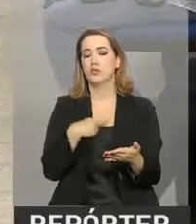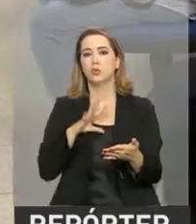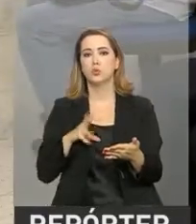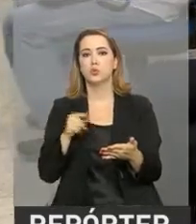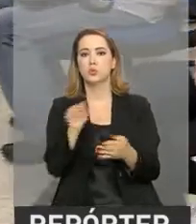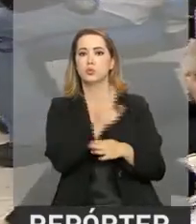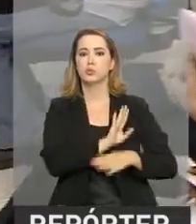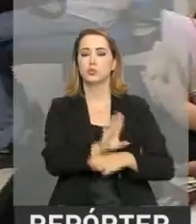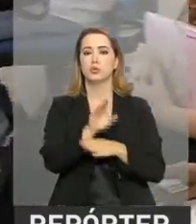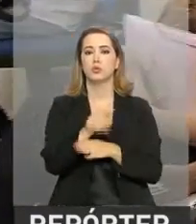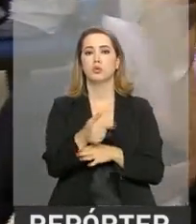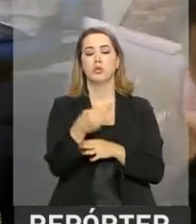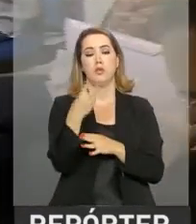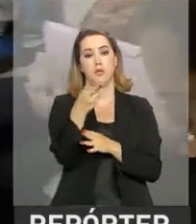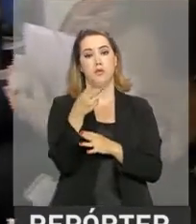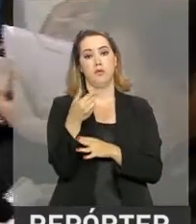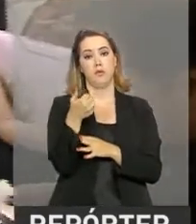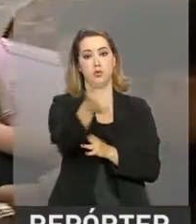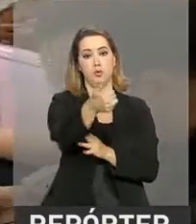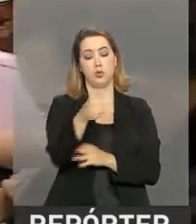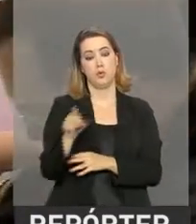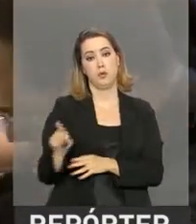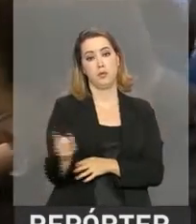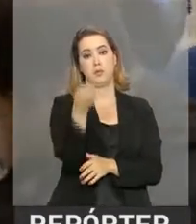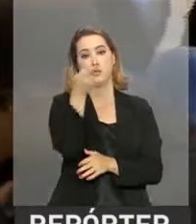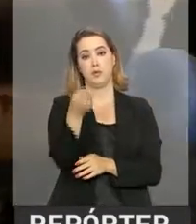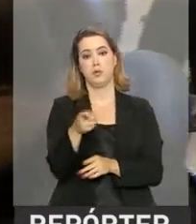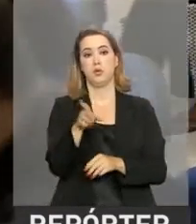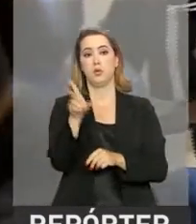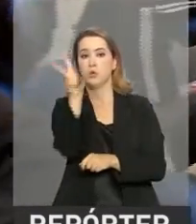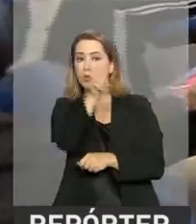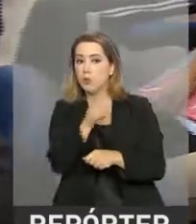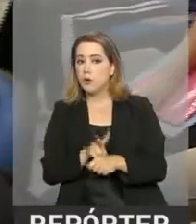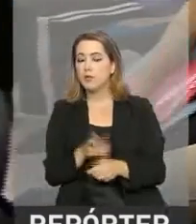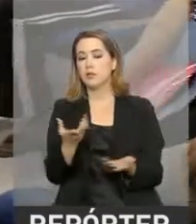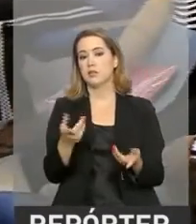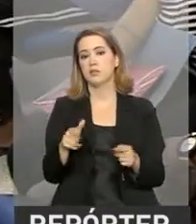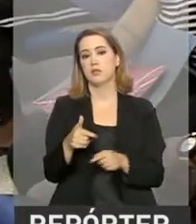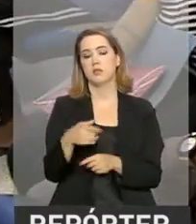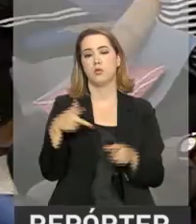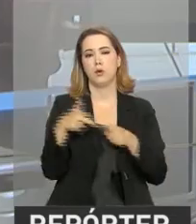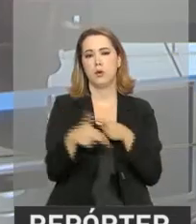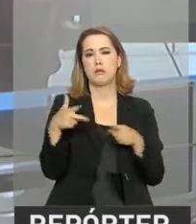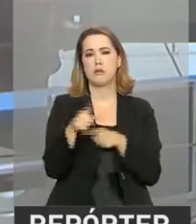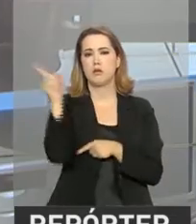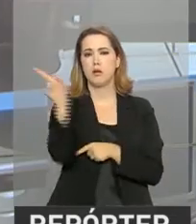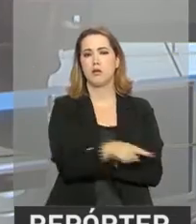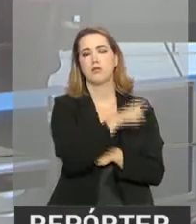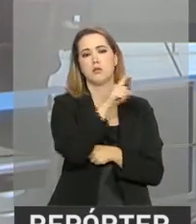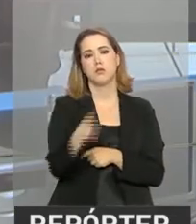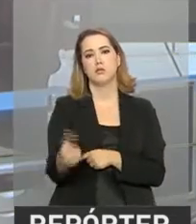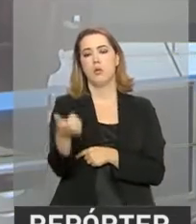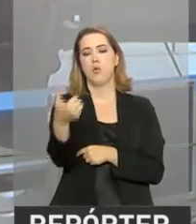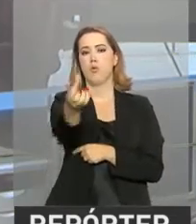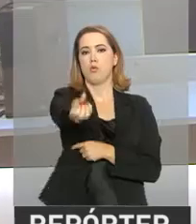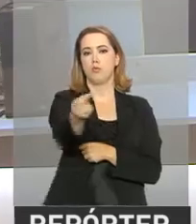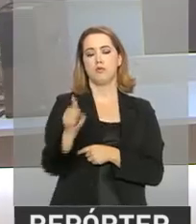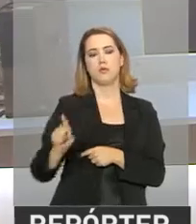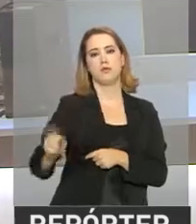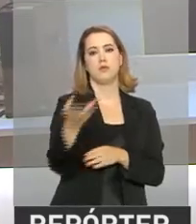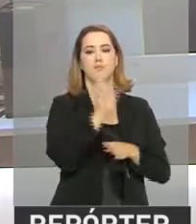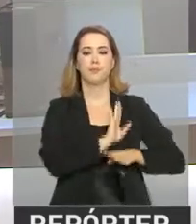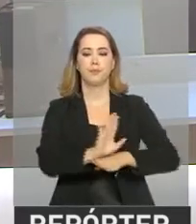foram feitas quase 21 mil perícias o que resultou no cancelamento de mais de 16 mil auxílios doença